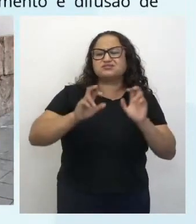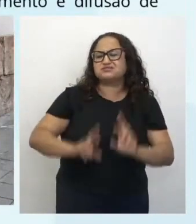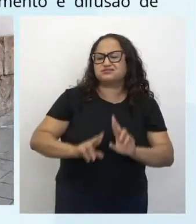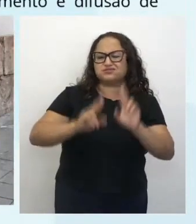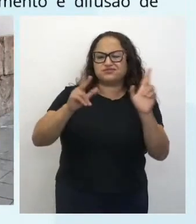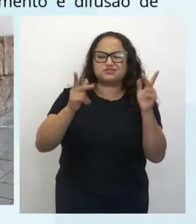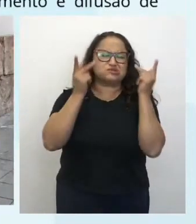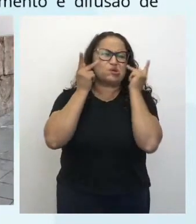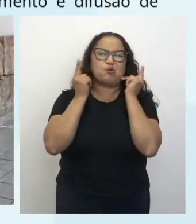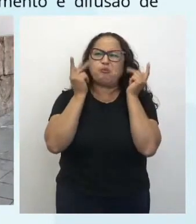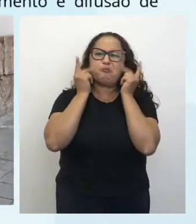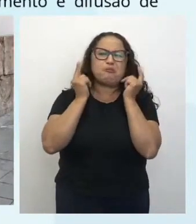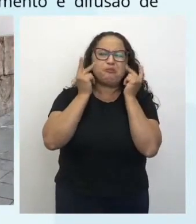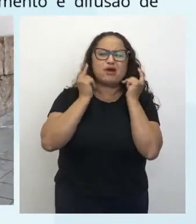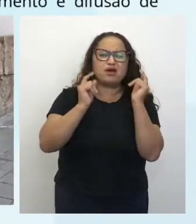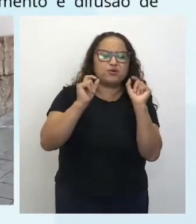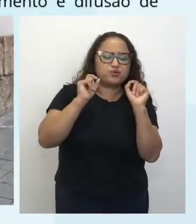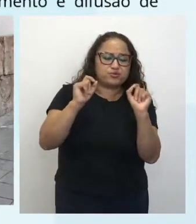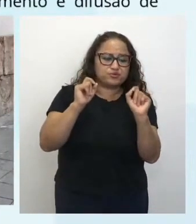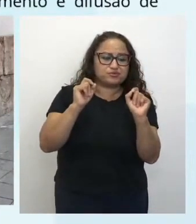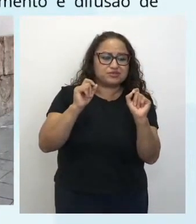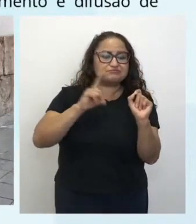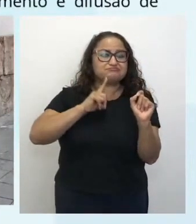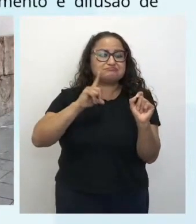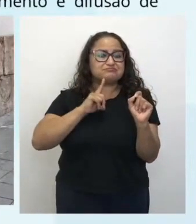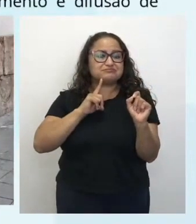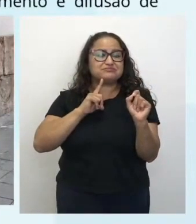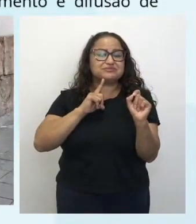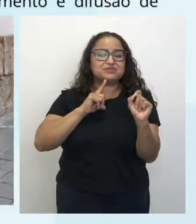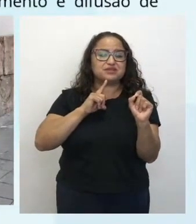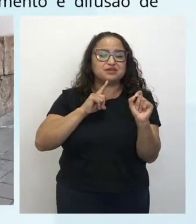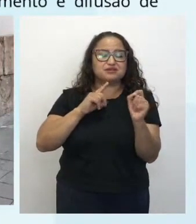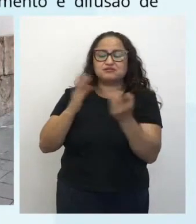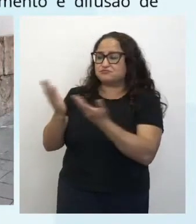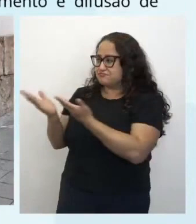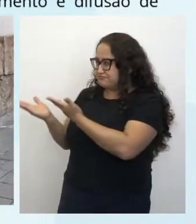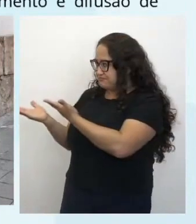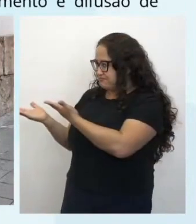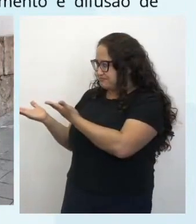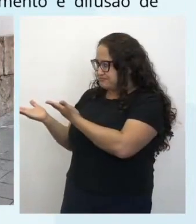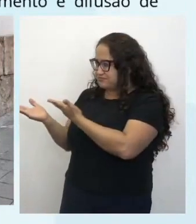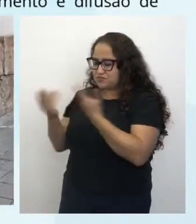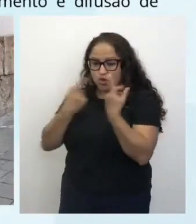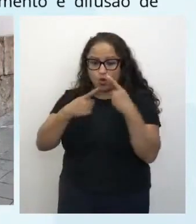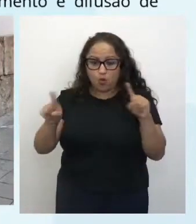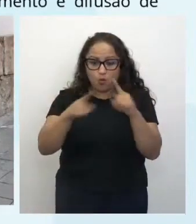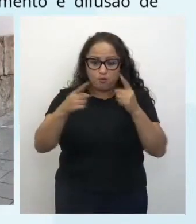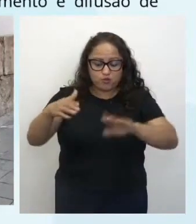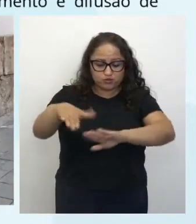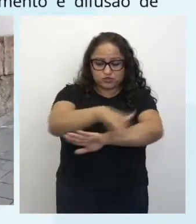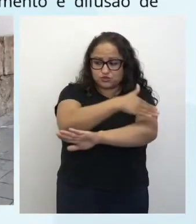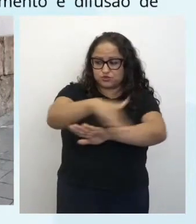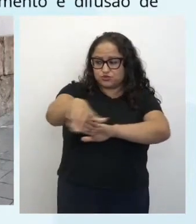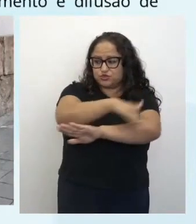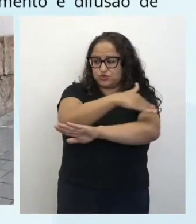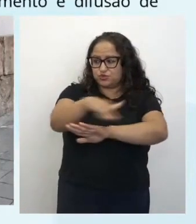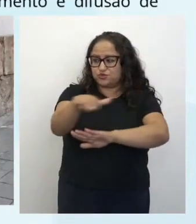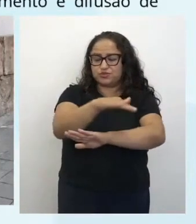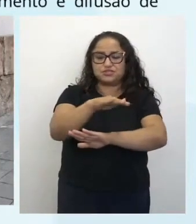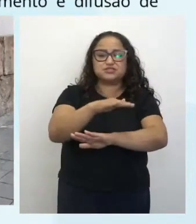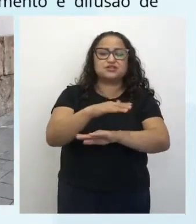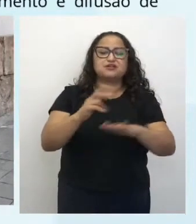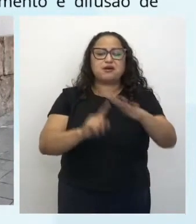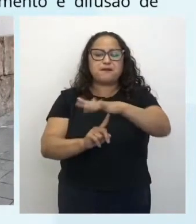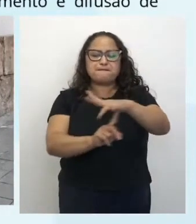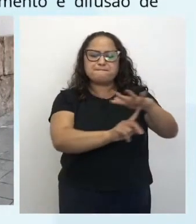está acostumado a ver. Então, você vê assim, agora aí vocês estão vendo a imagem de um músico de rua, tá? Então, as praças,